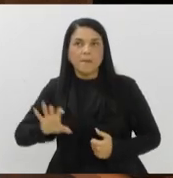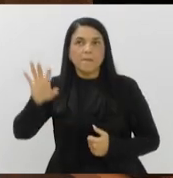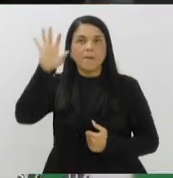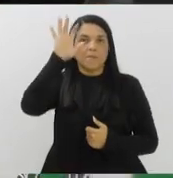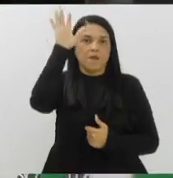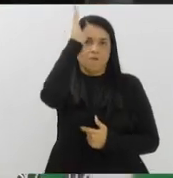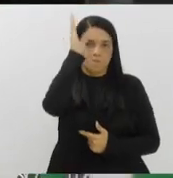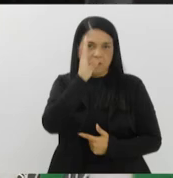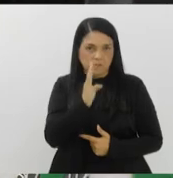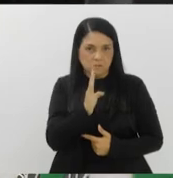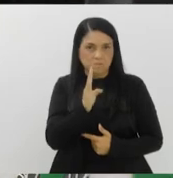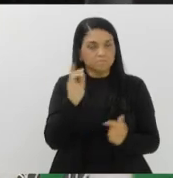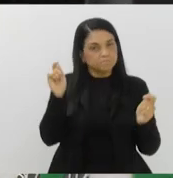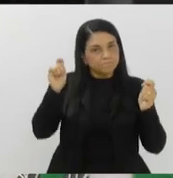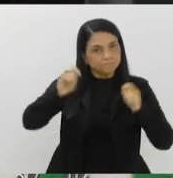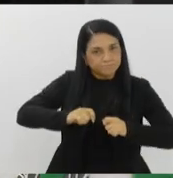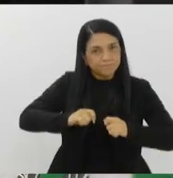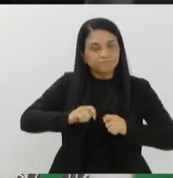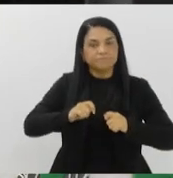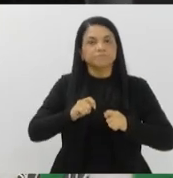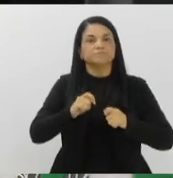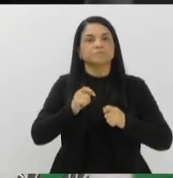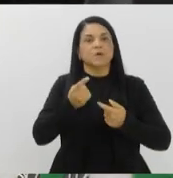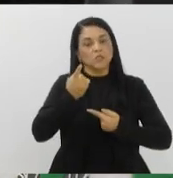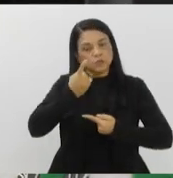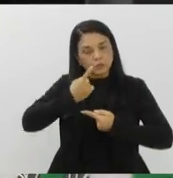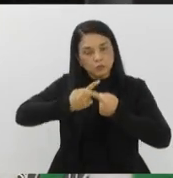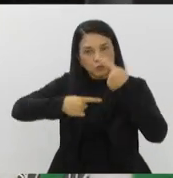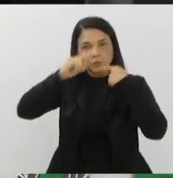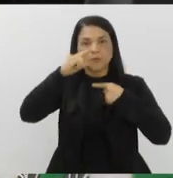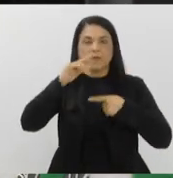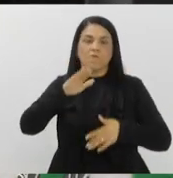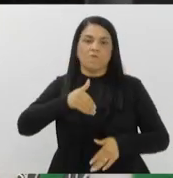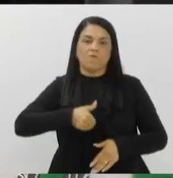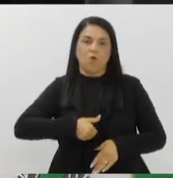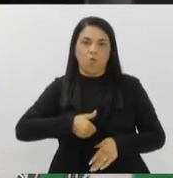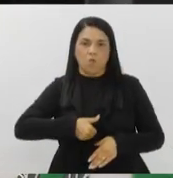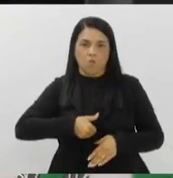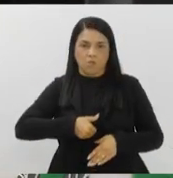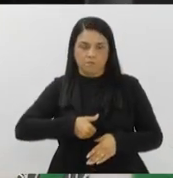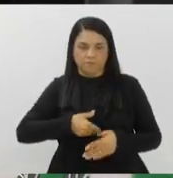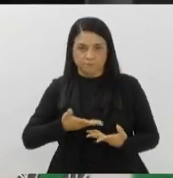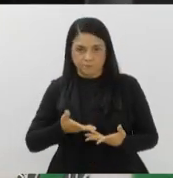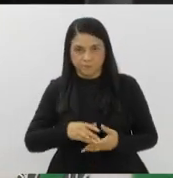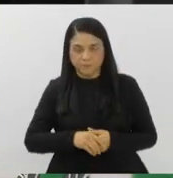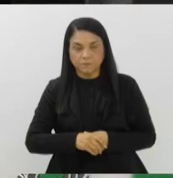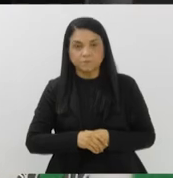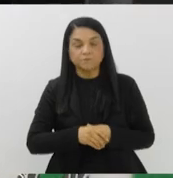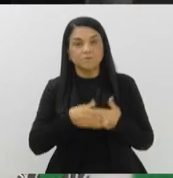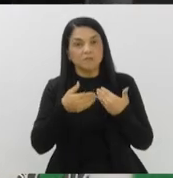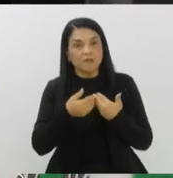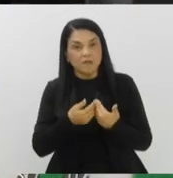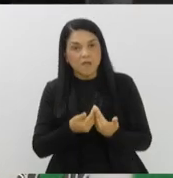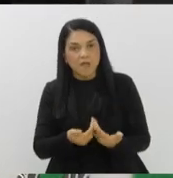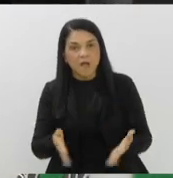a possibilidade de superação da fome nesses espaços. Então, abro aqui com essas considerações